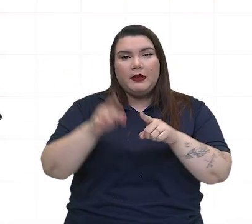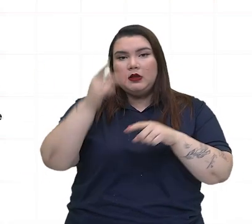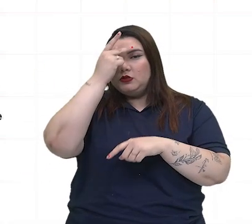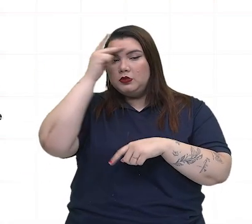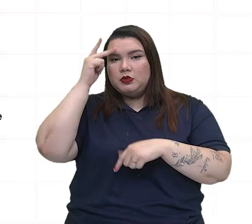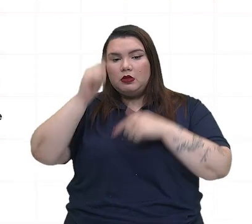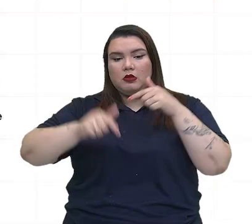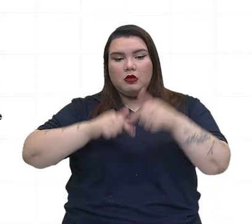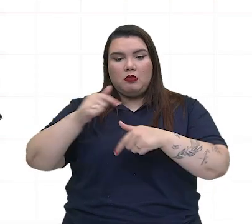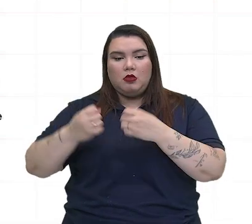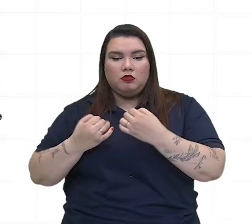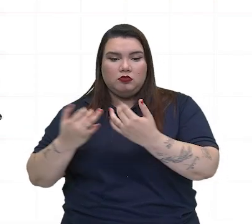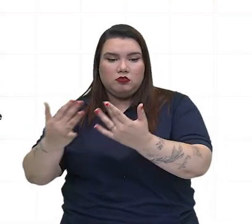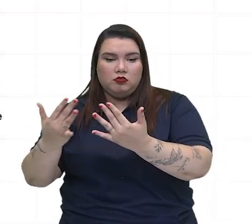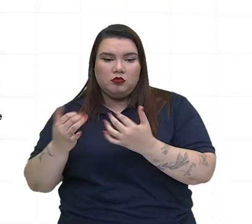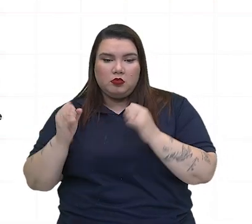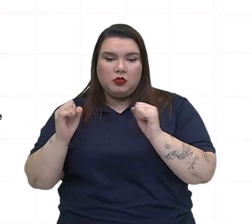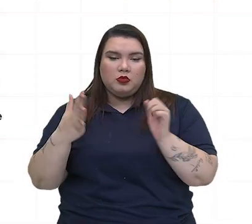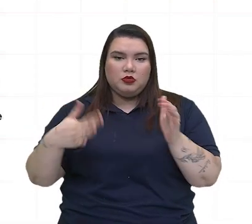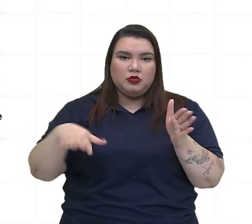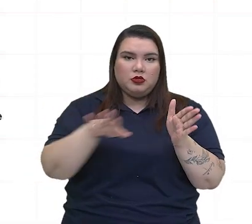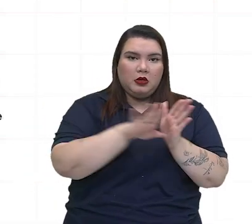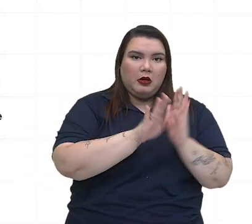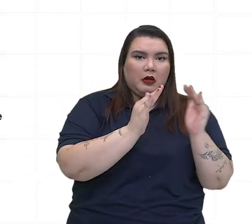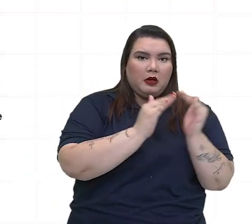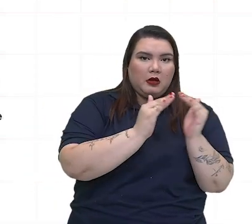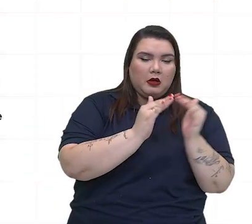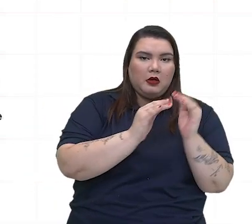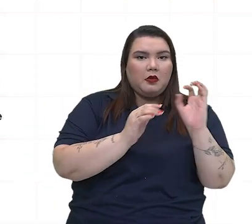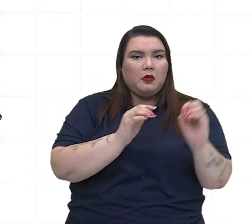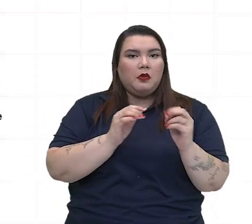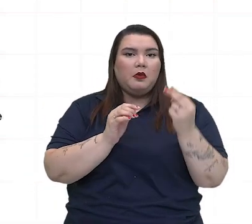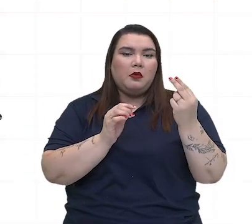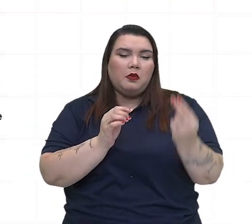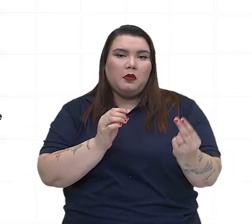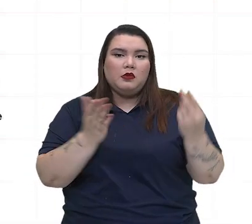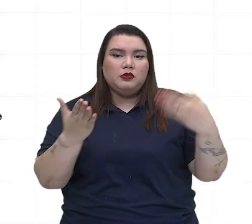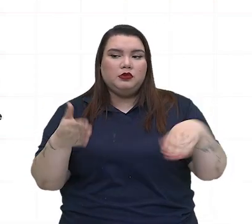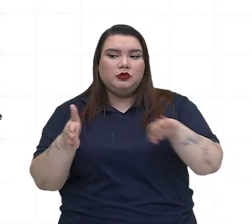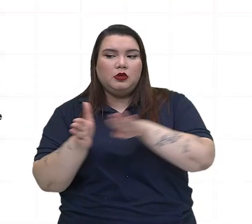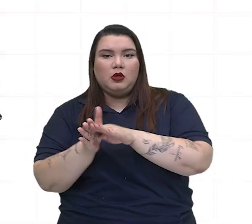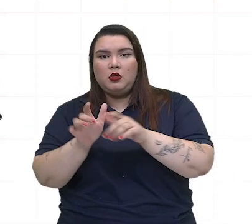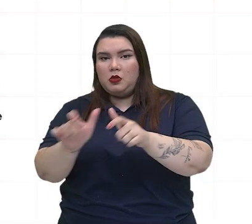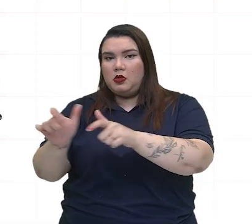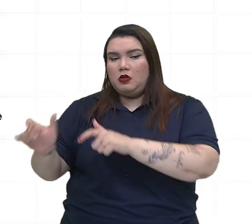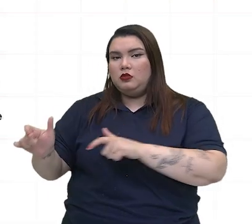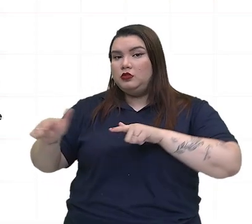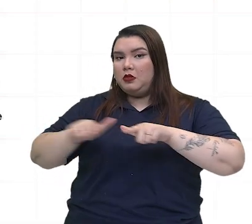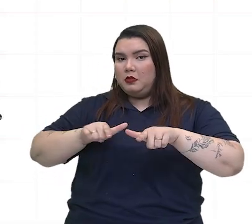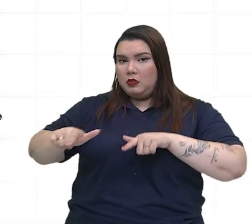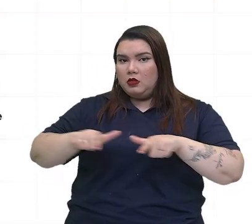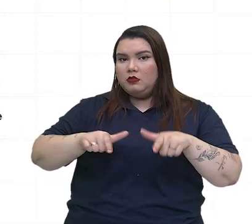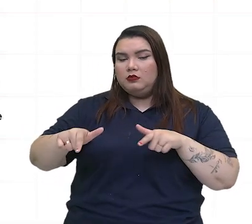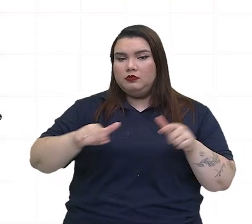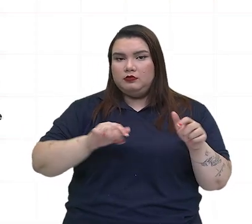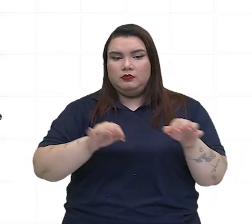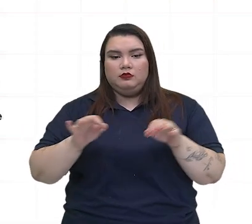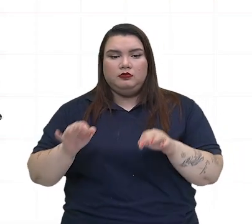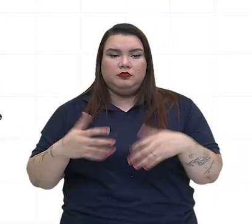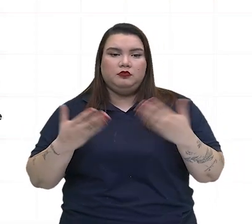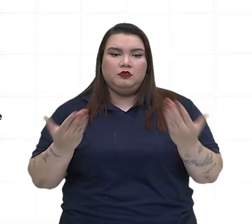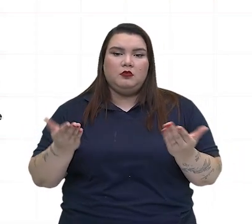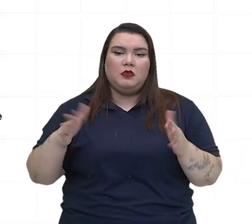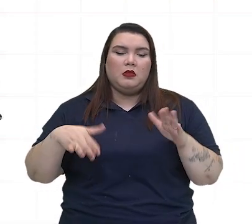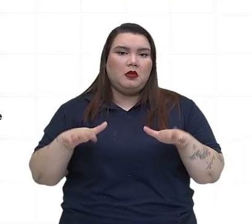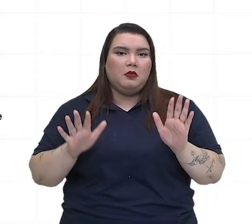trabalhadores agrícolas, eles possam chegar às suas propriedades ou aos seus locais de trabalho,